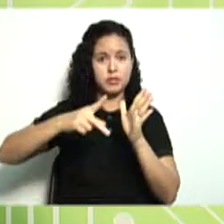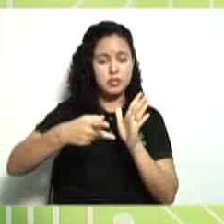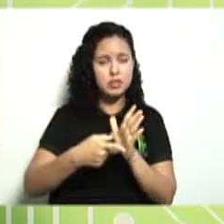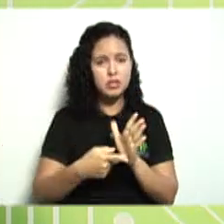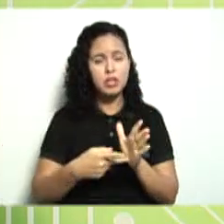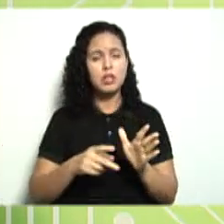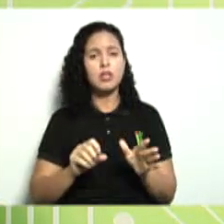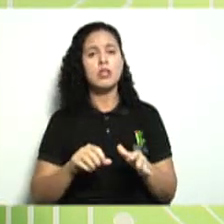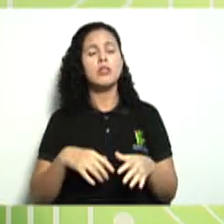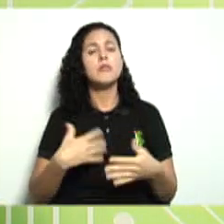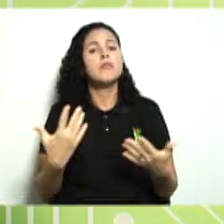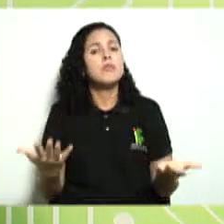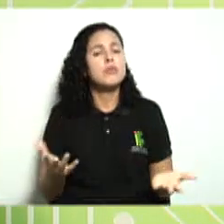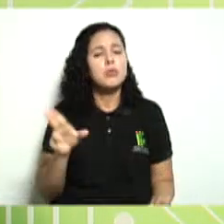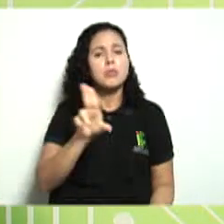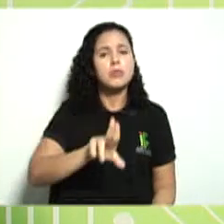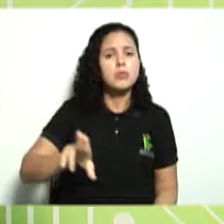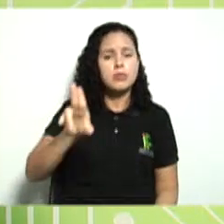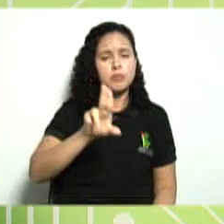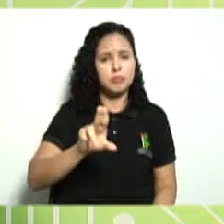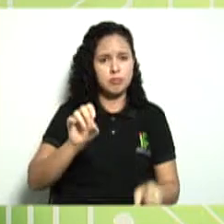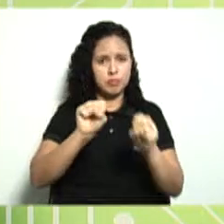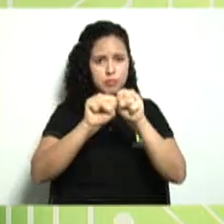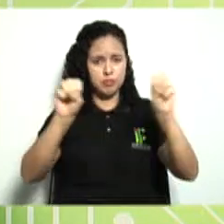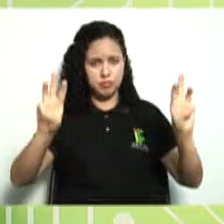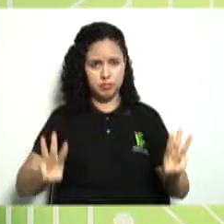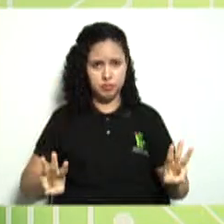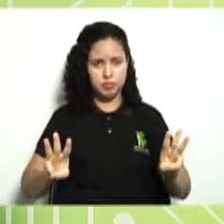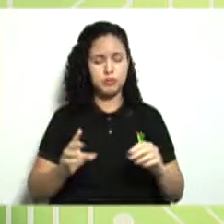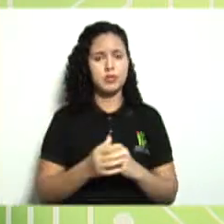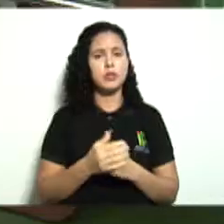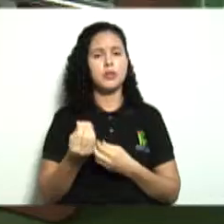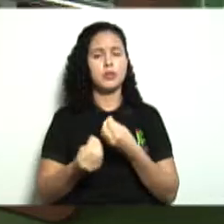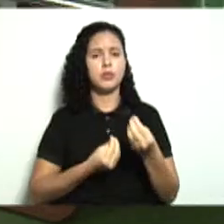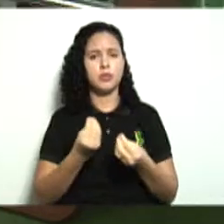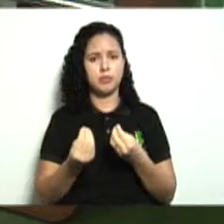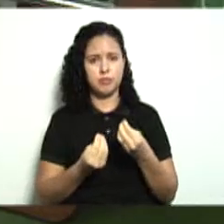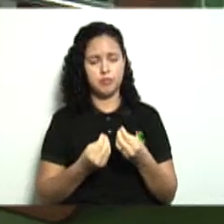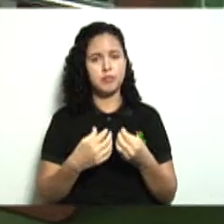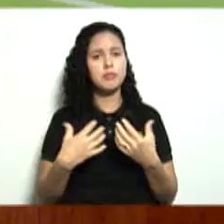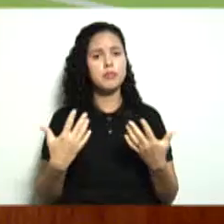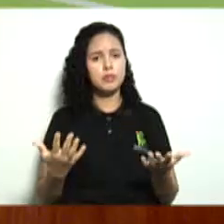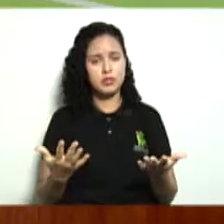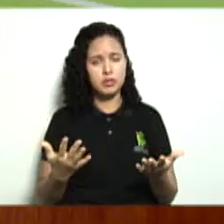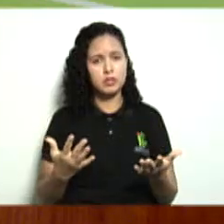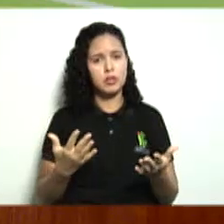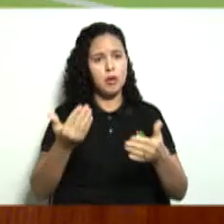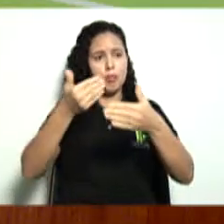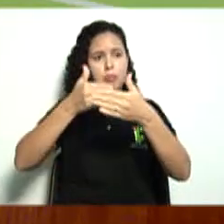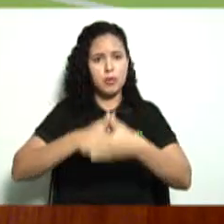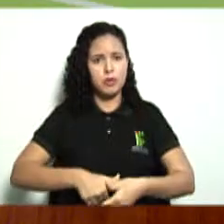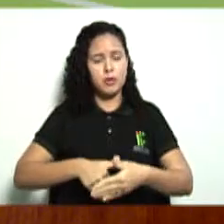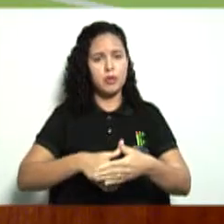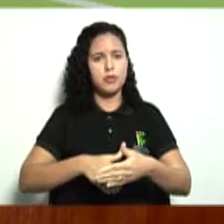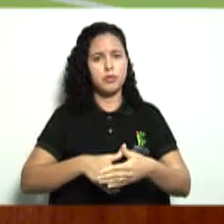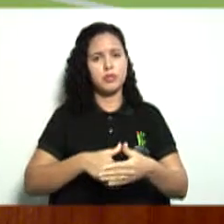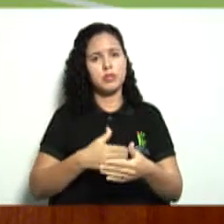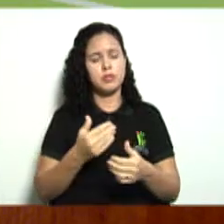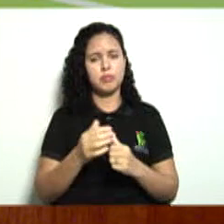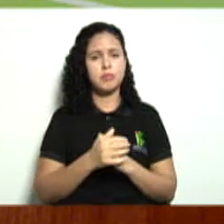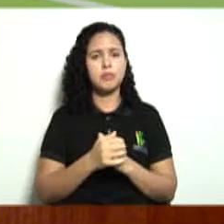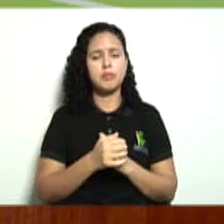utilizo um software? Em que situação eu vou utilizar um hardware, né, Saulo? Isso, já pensou se caísse assim na prova?